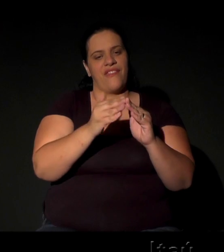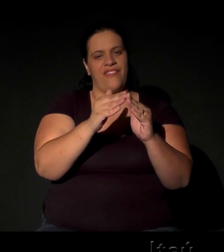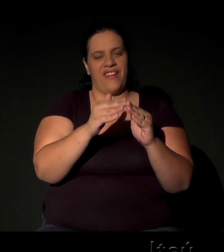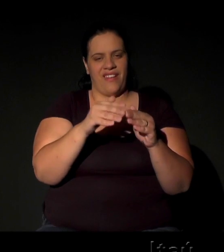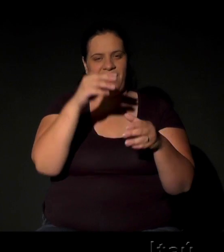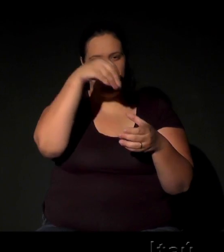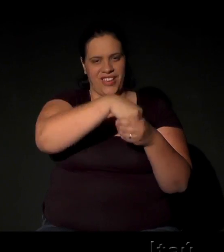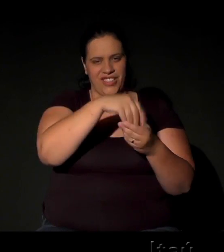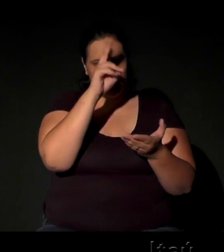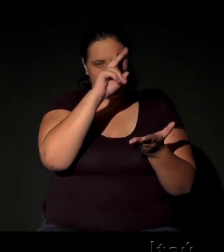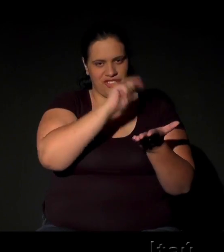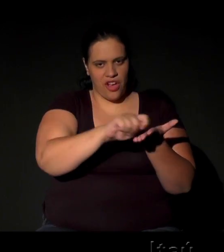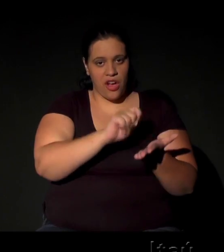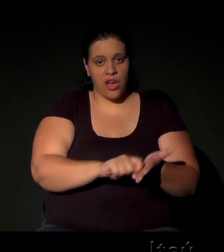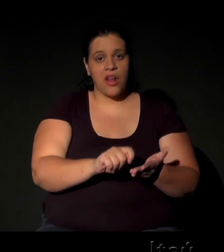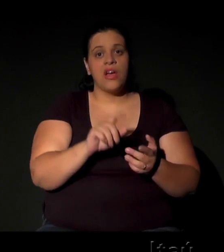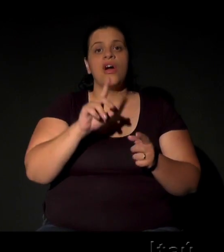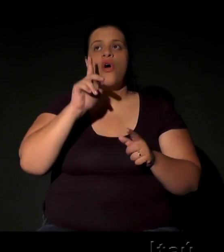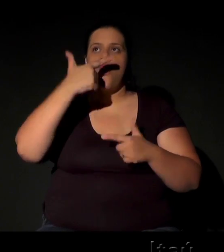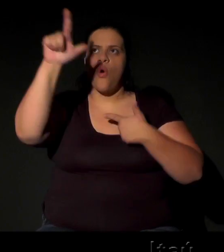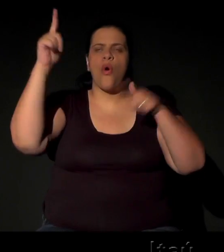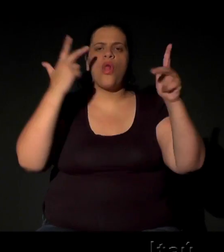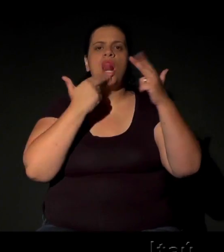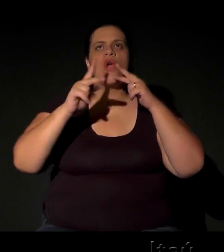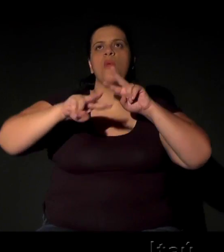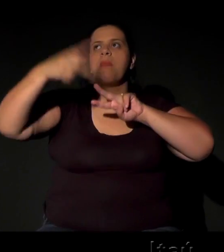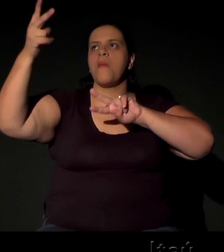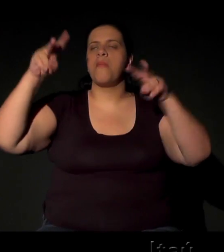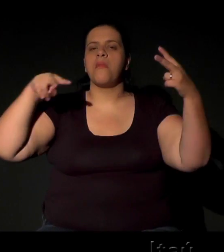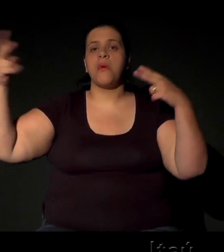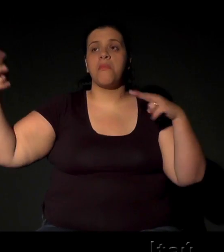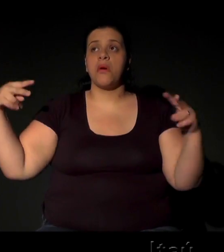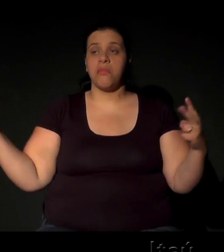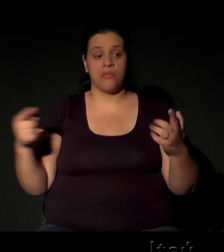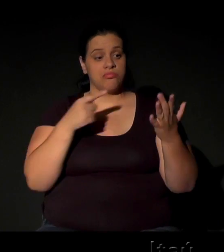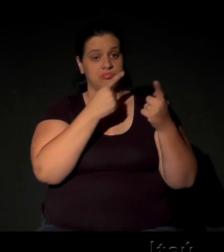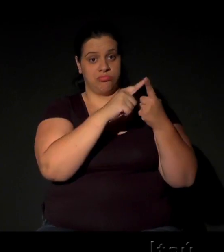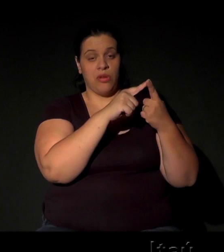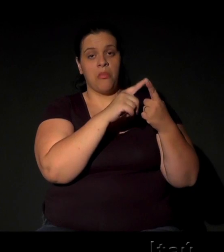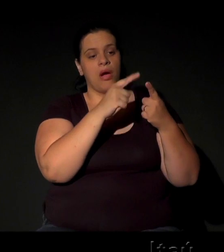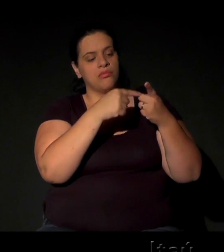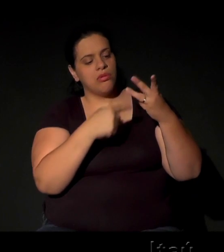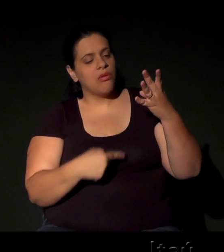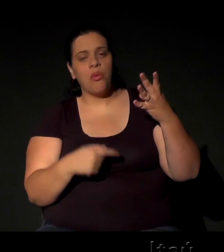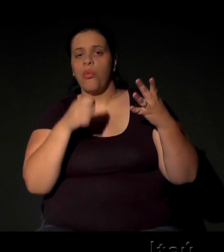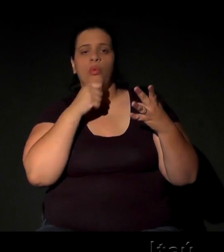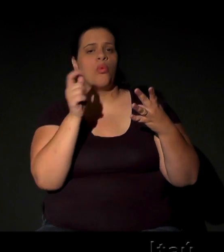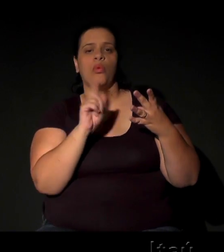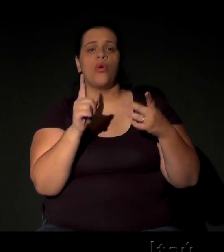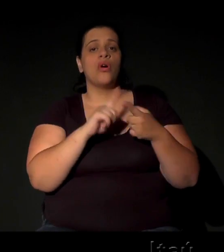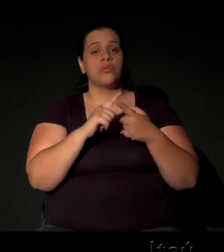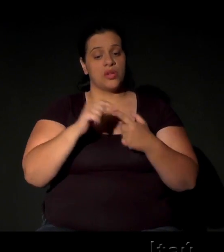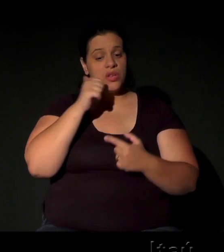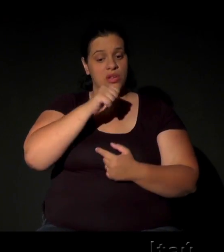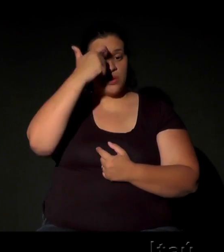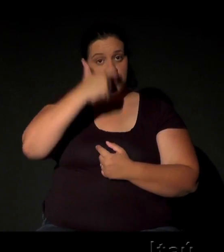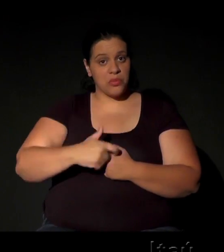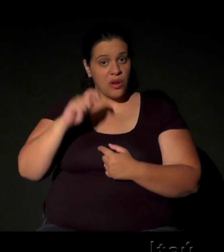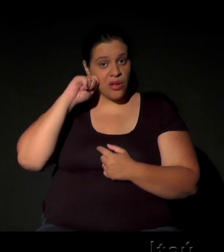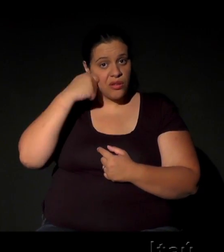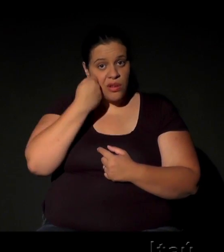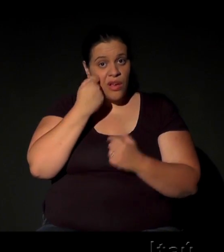idiomas mas quando ela lança outros livros acaba não acontecendo o mesmo Sucesso Por quê Porque o fato de ser uma mulher negra